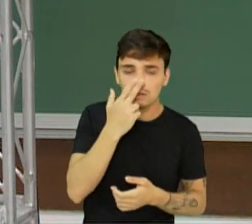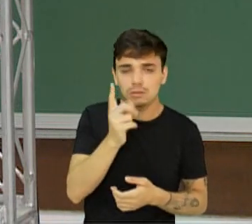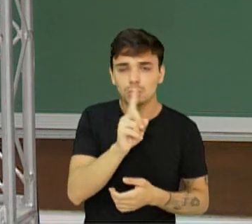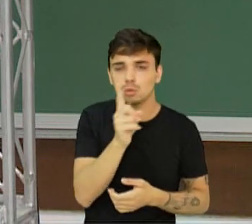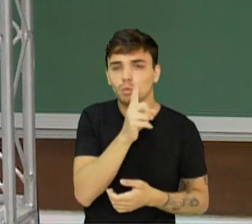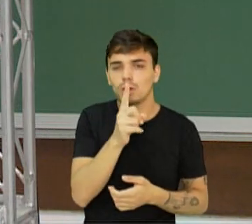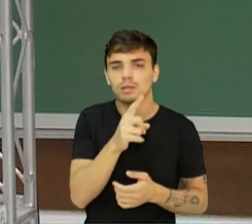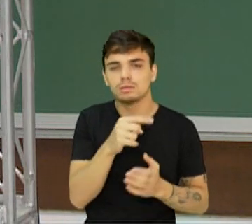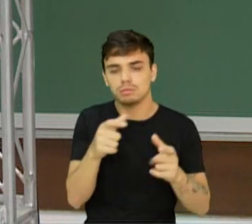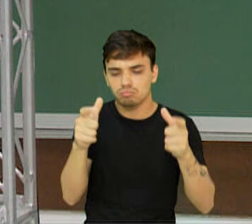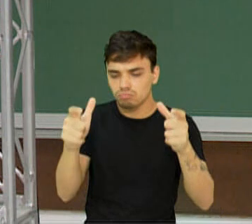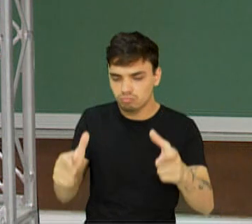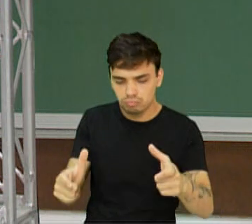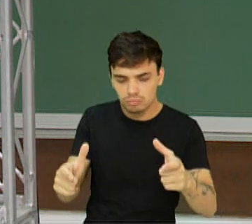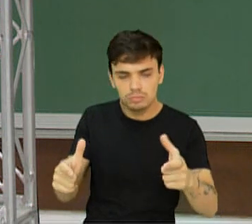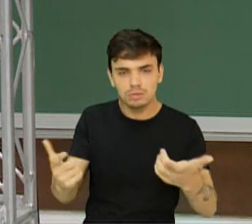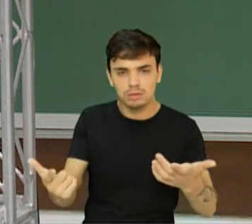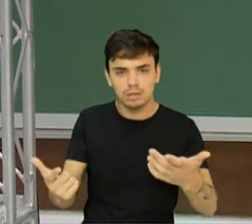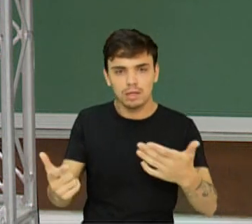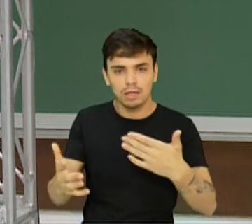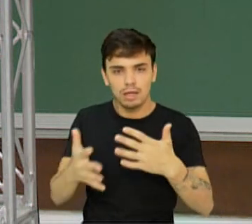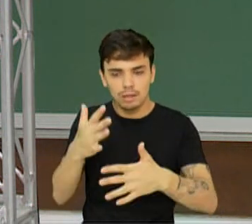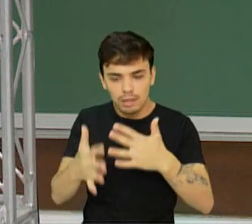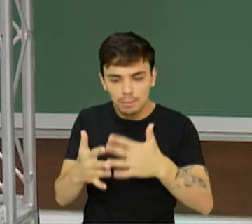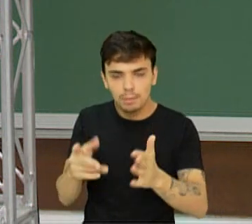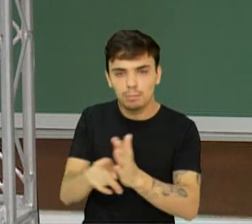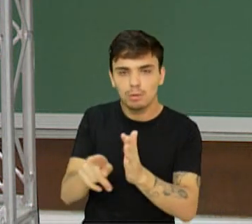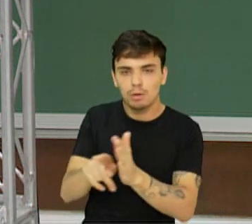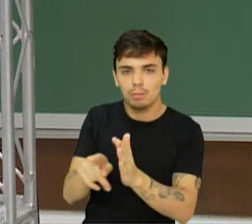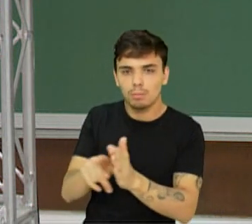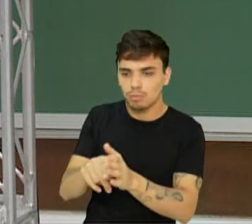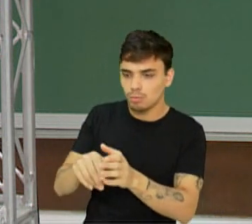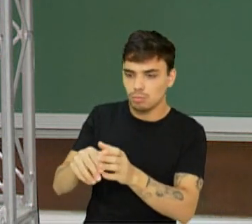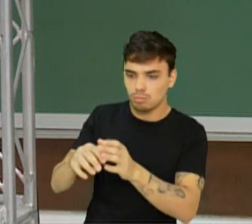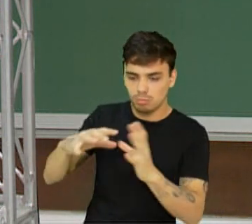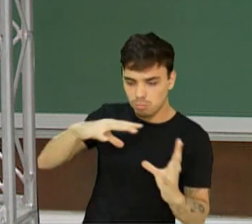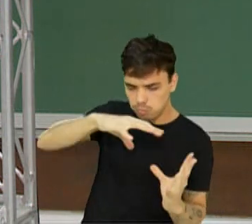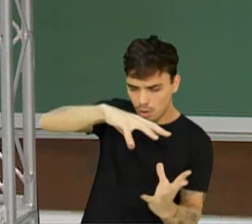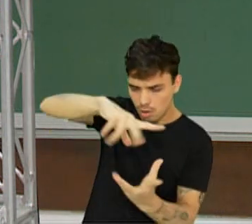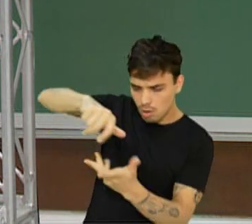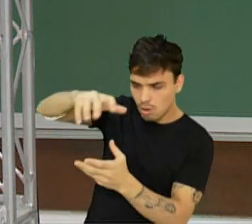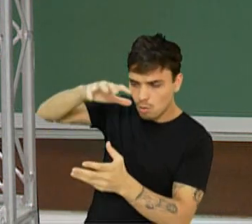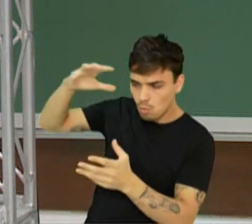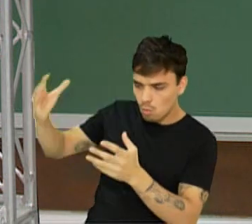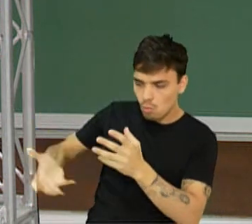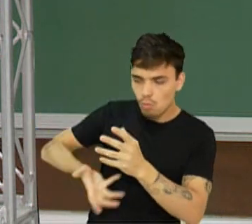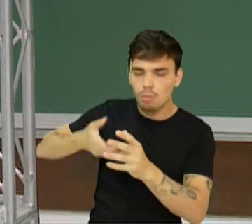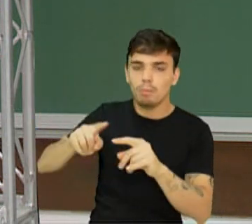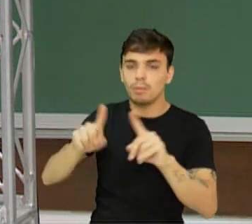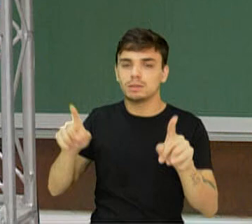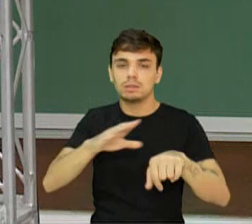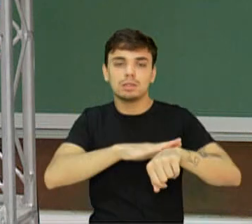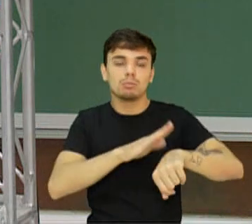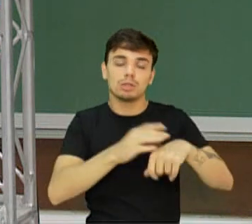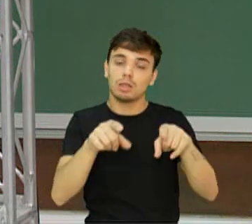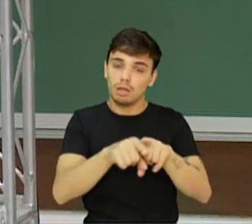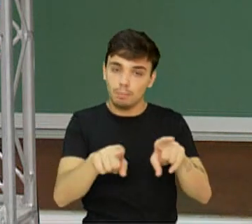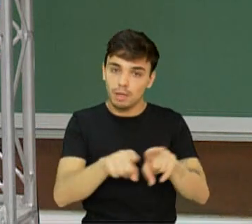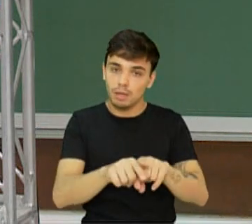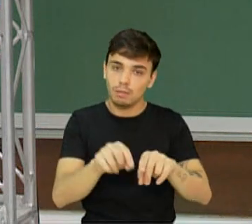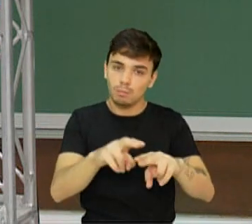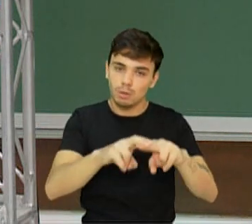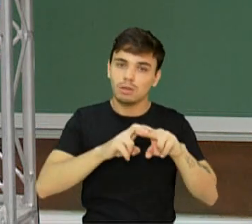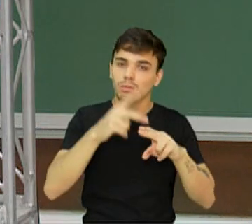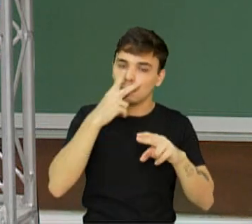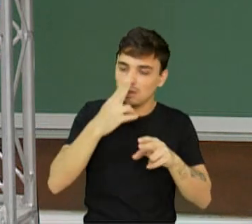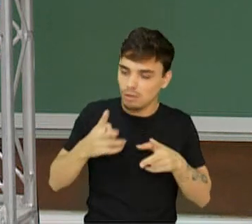é só um campo que interfere no espaço, mas interfere no tempo. Então ela consegue atuar de forma quase